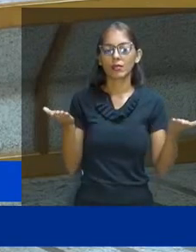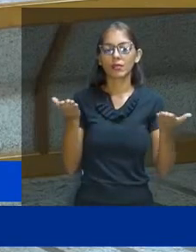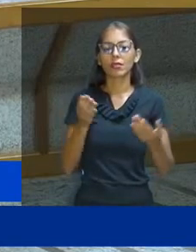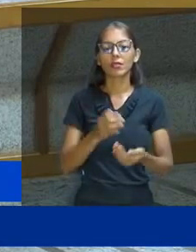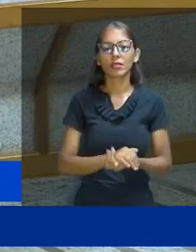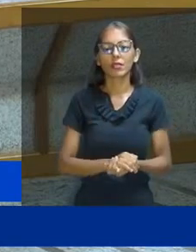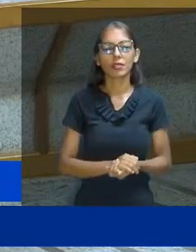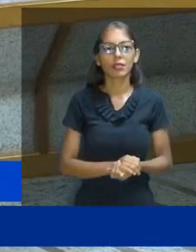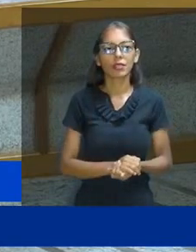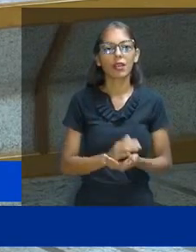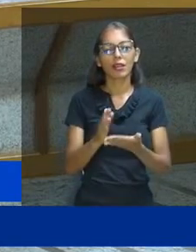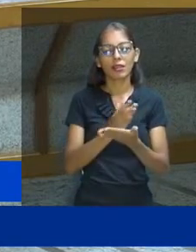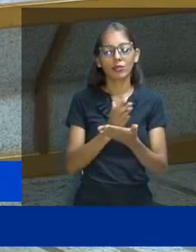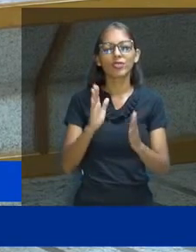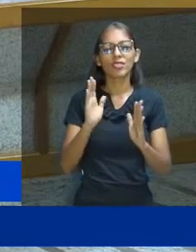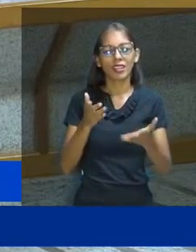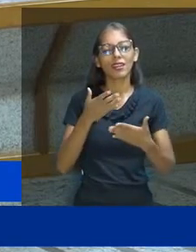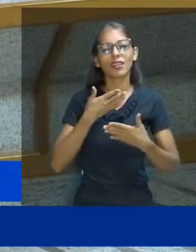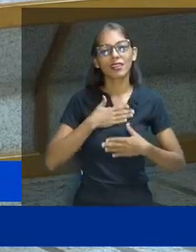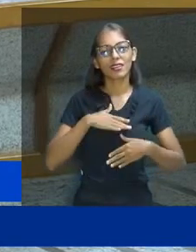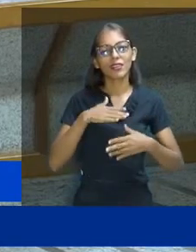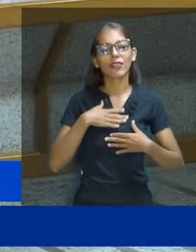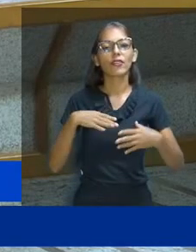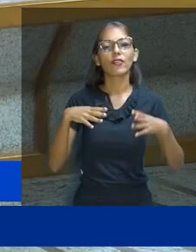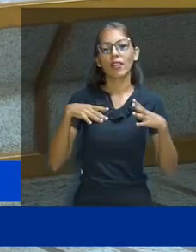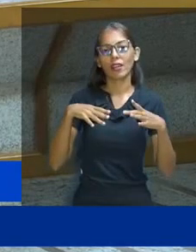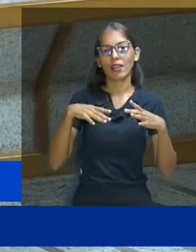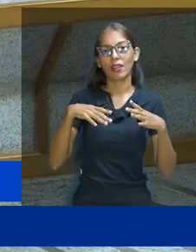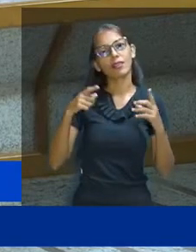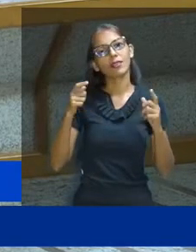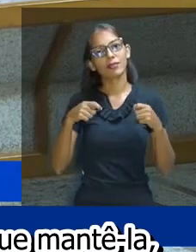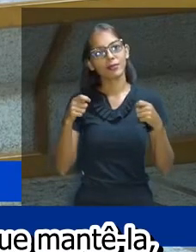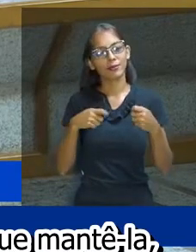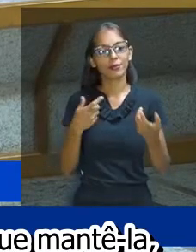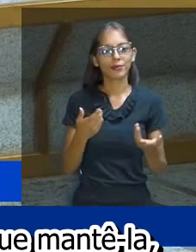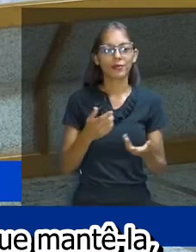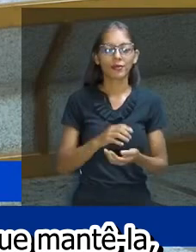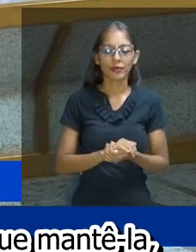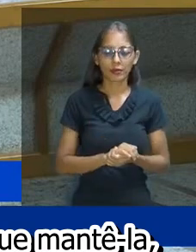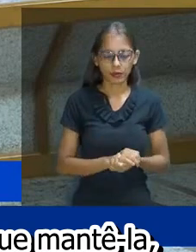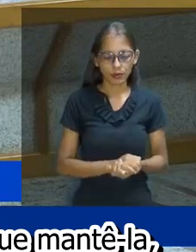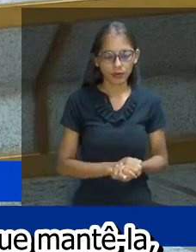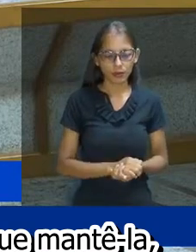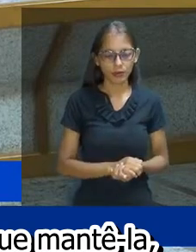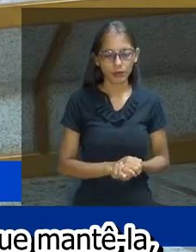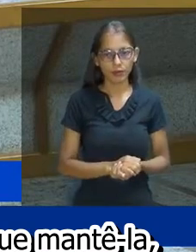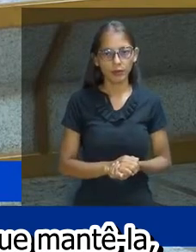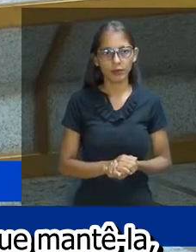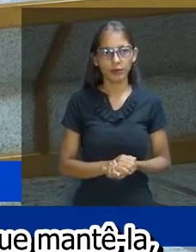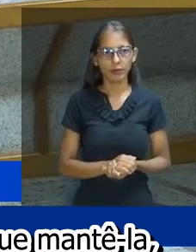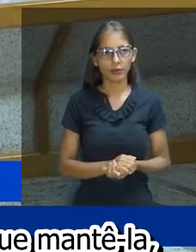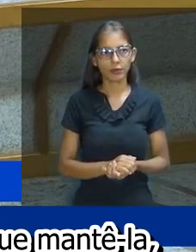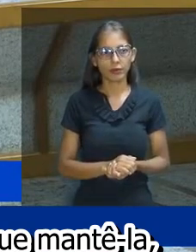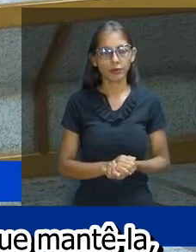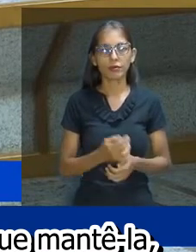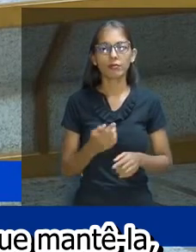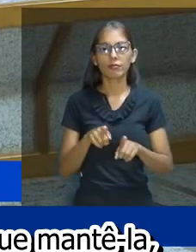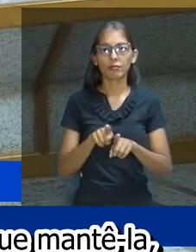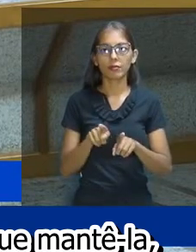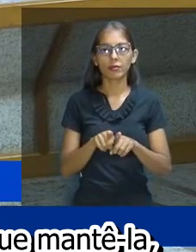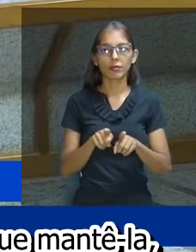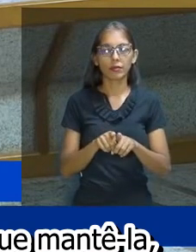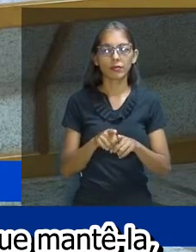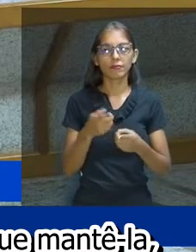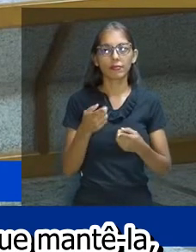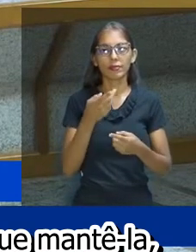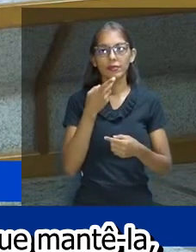maioria gozou alguns dias de recesso. E dizer que alcançar alguma coisa